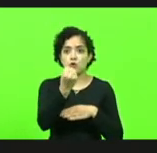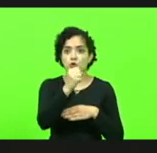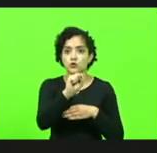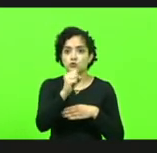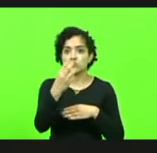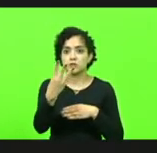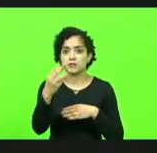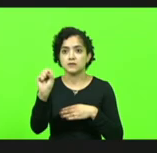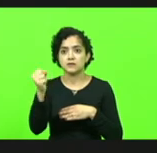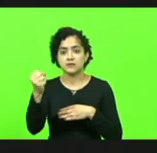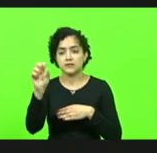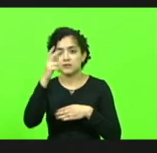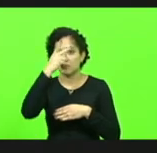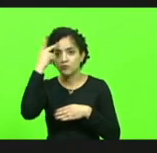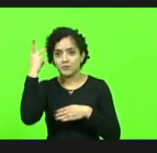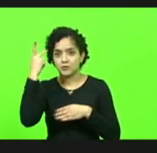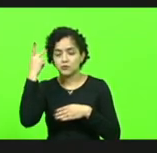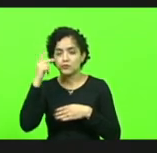838 pessoas.